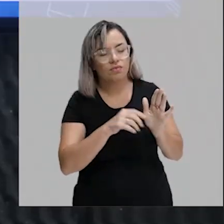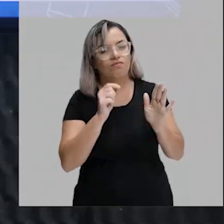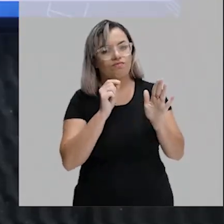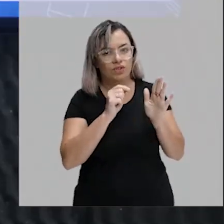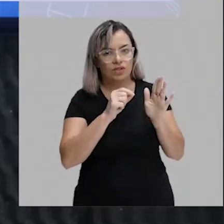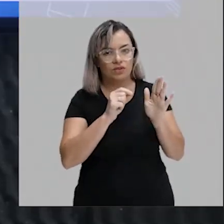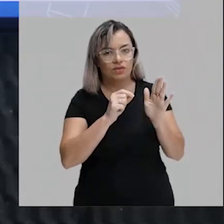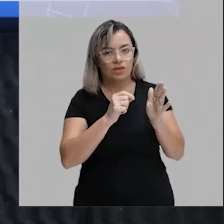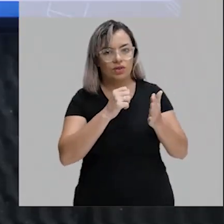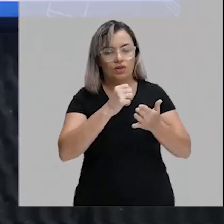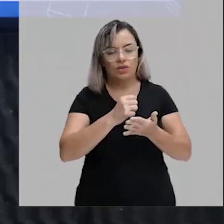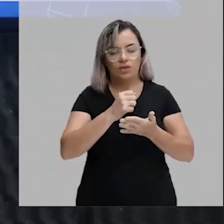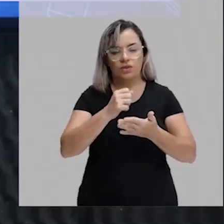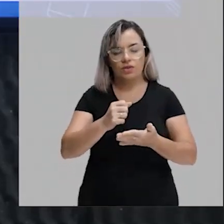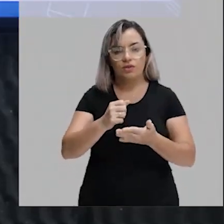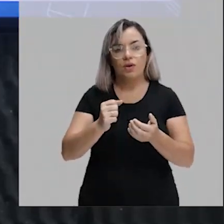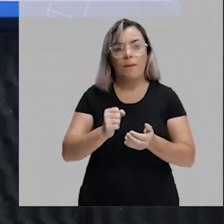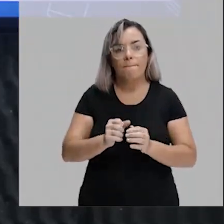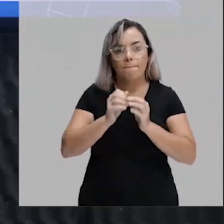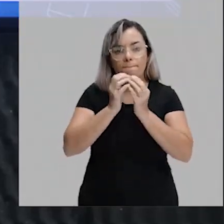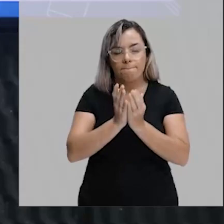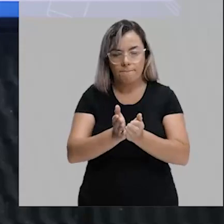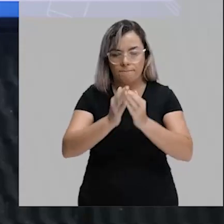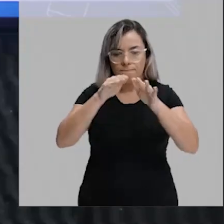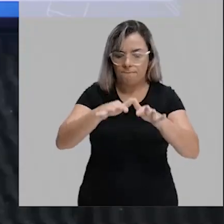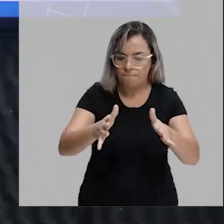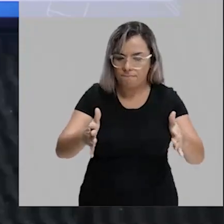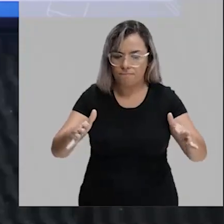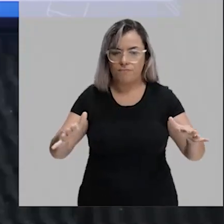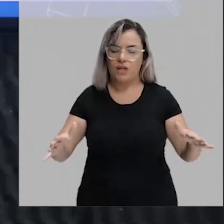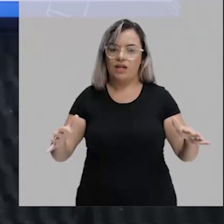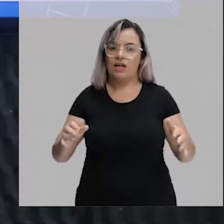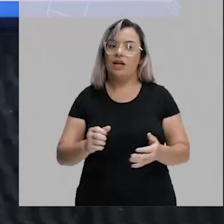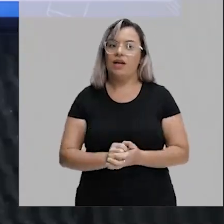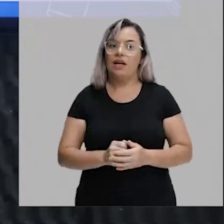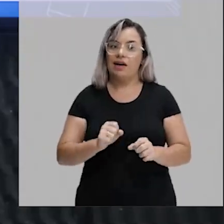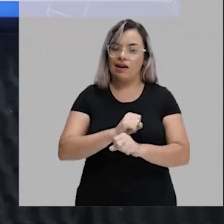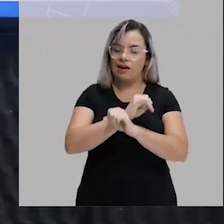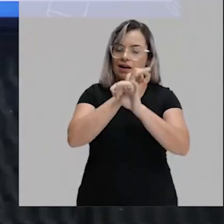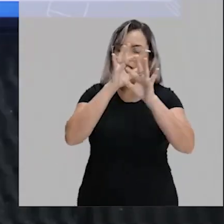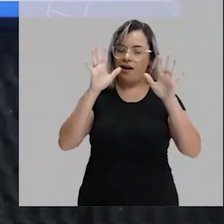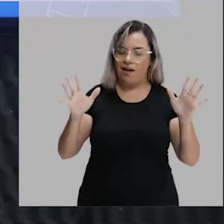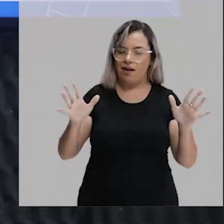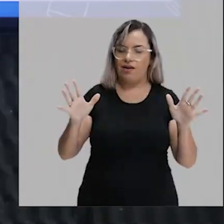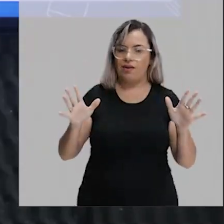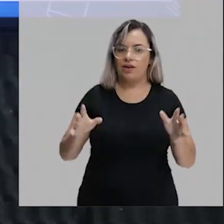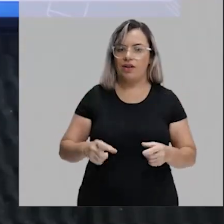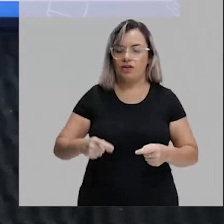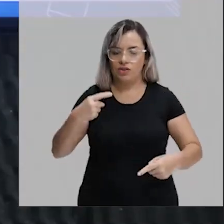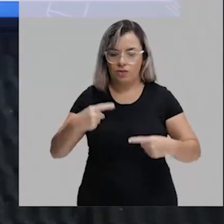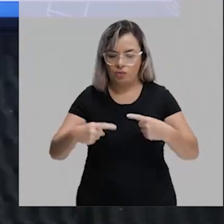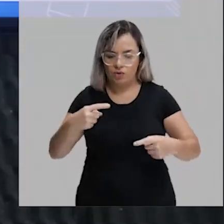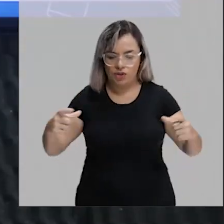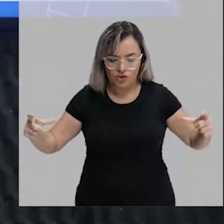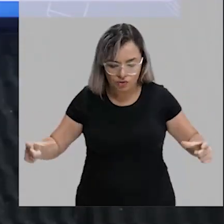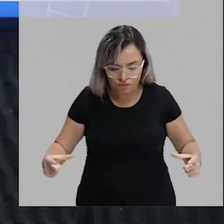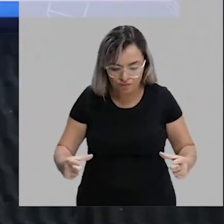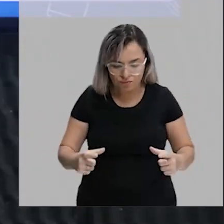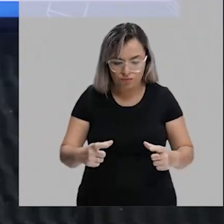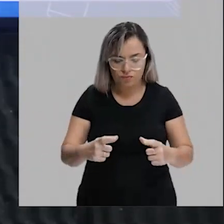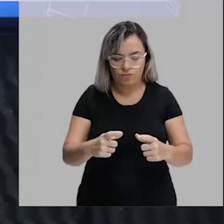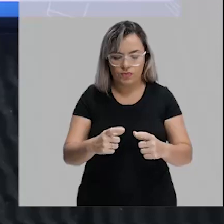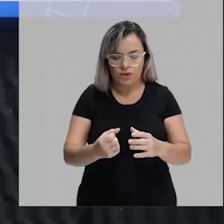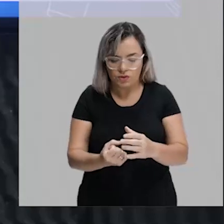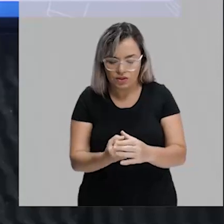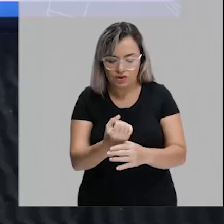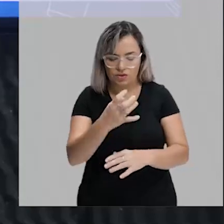ibérico. É lógico que a questão política, a centralização do poder, ou seja, o nascimento do